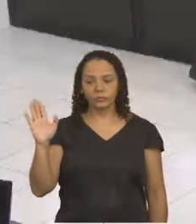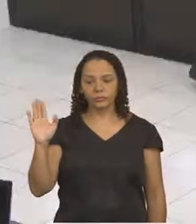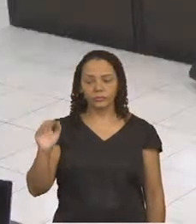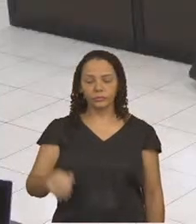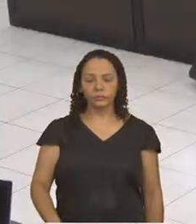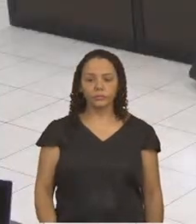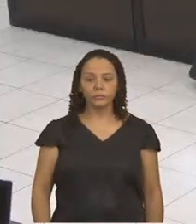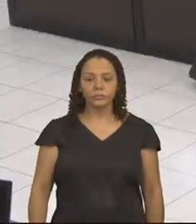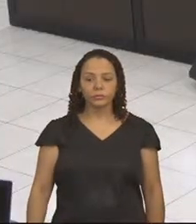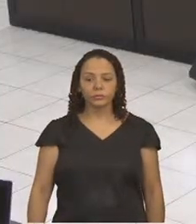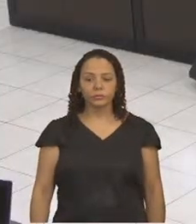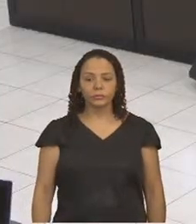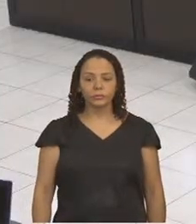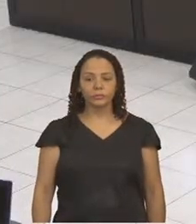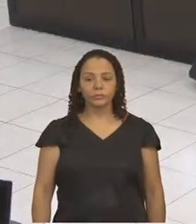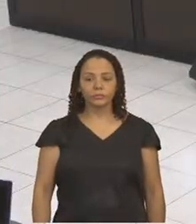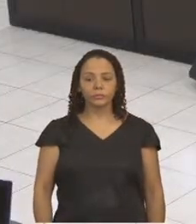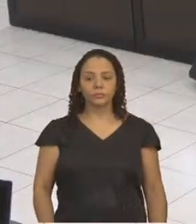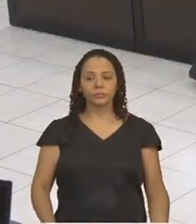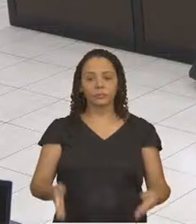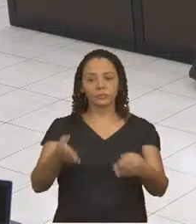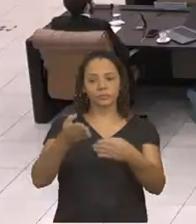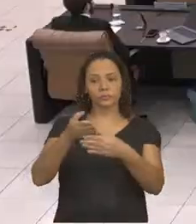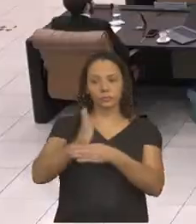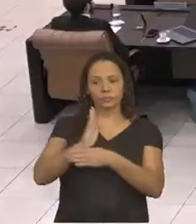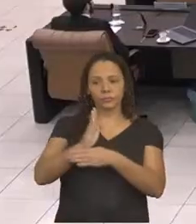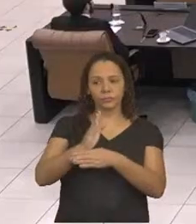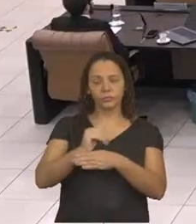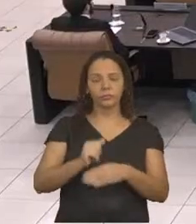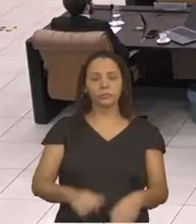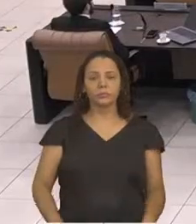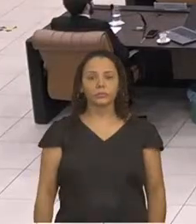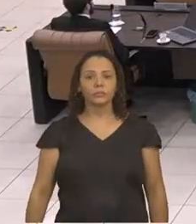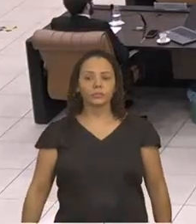braço. Emenda aprovada.